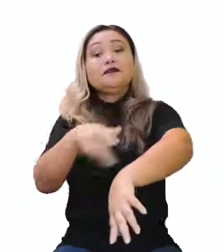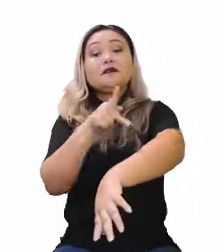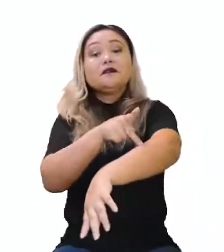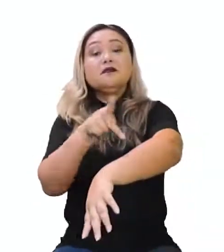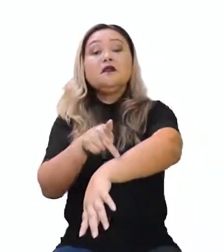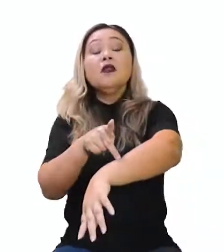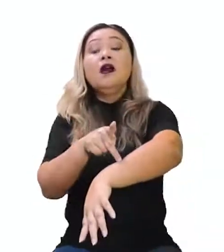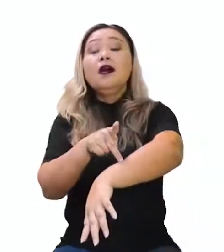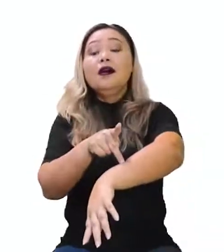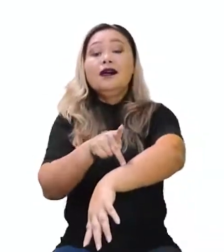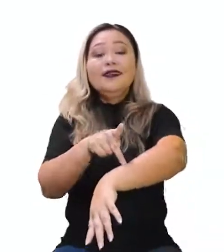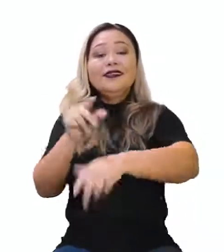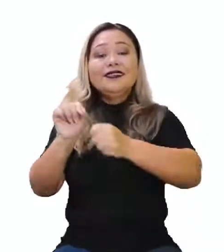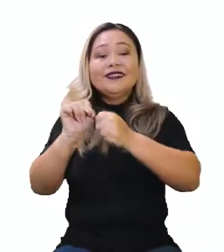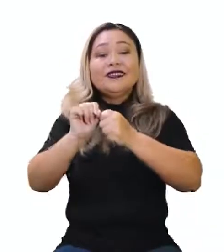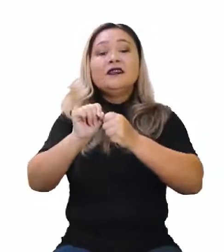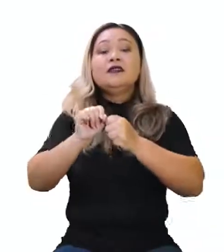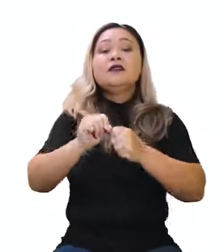pedagógico? É